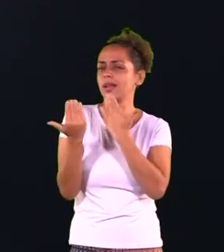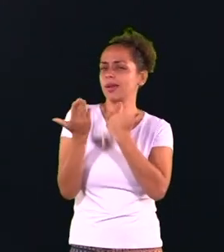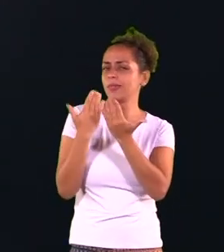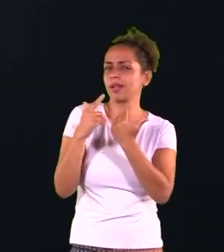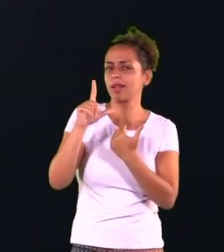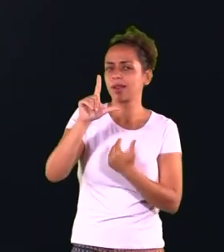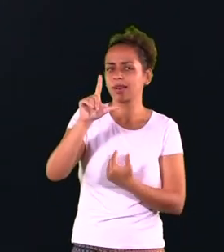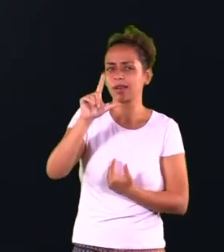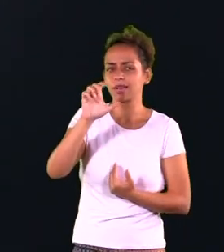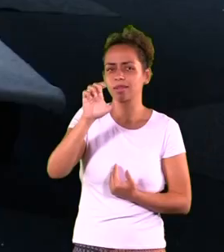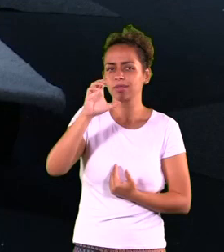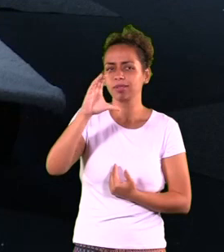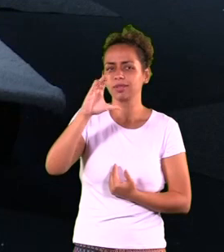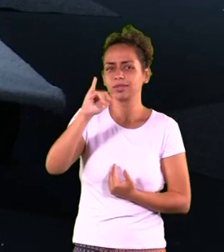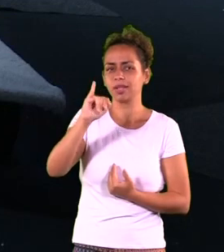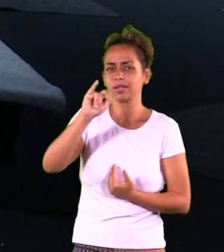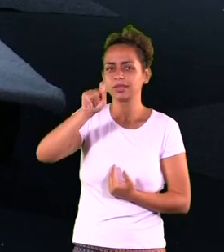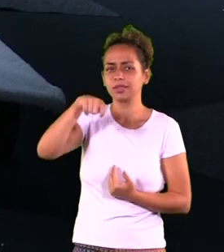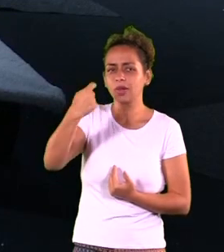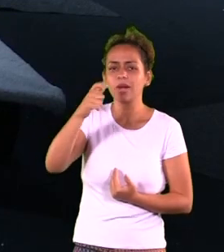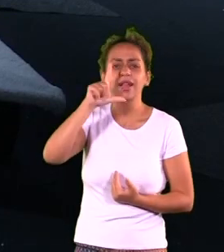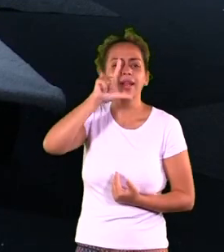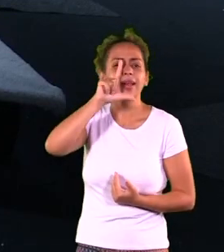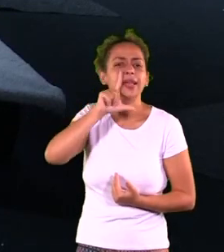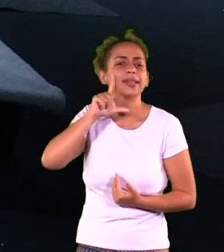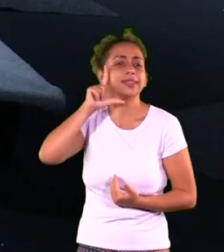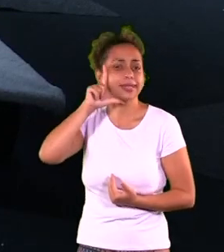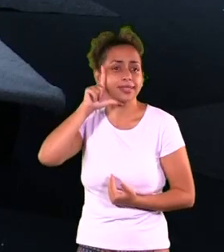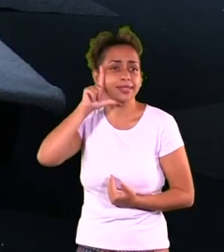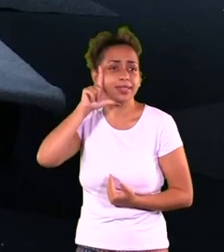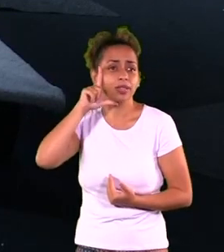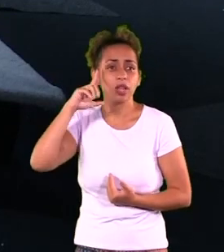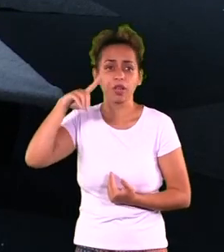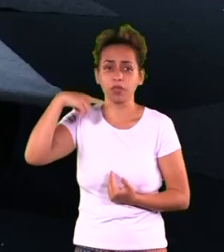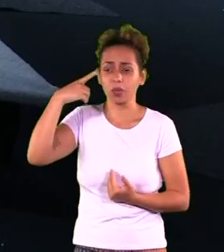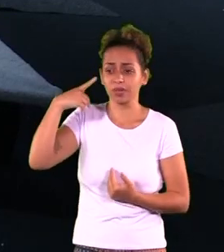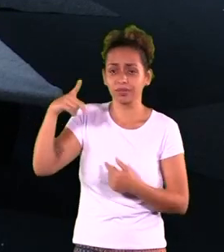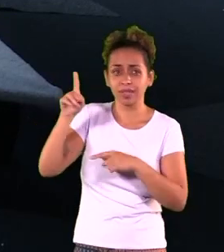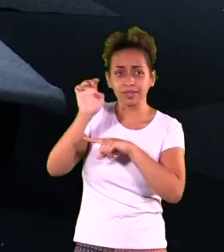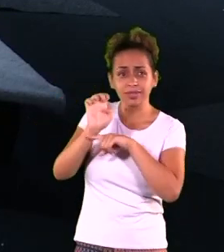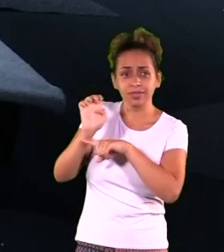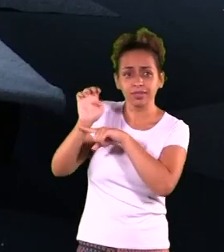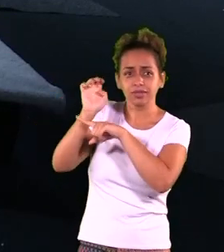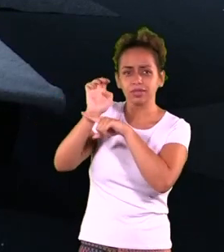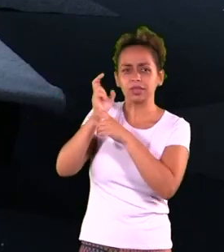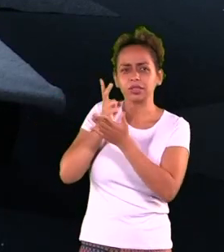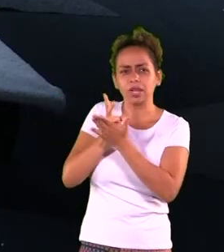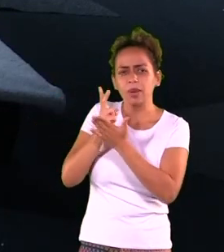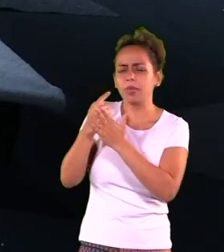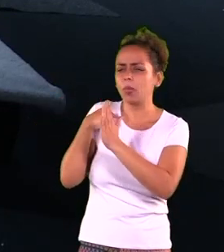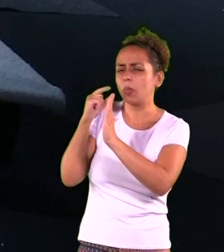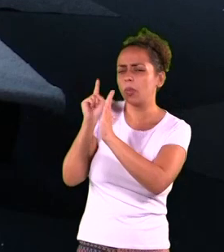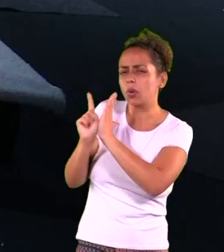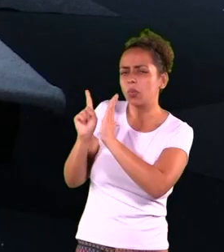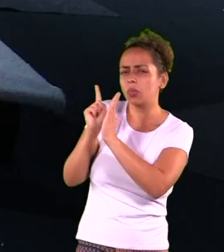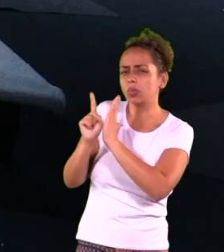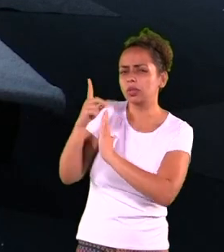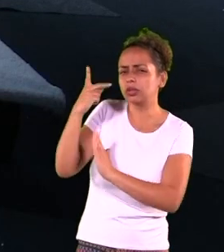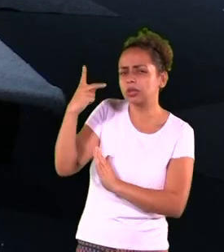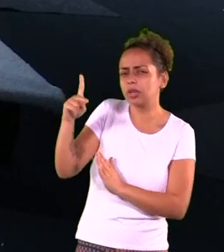uma a nossa deputada estadual né então eu gosto sempre te perguntar sobre essas questões sobre essas coisas para ela